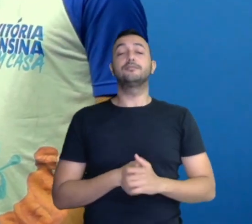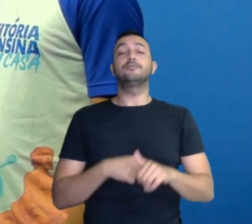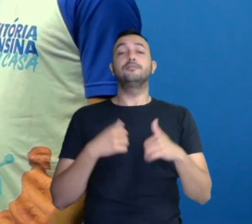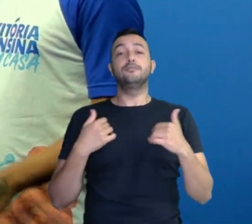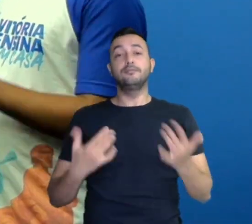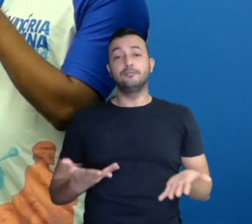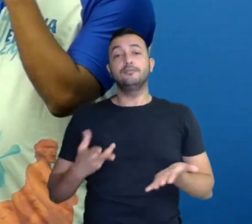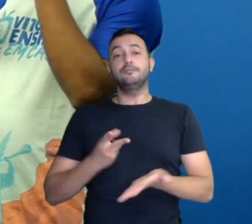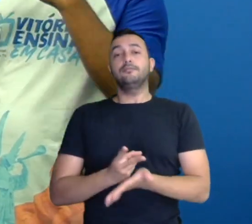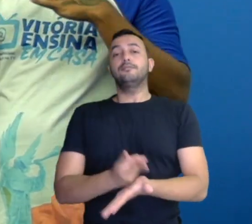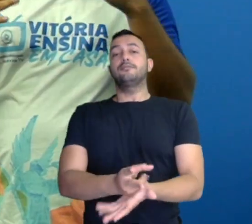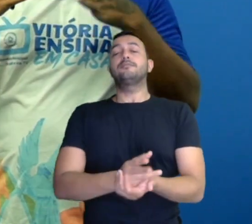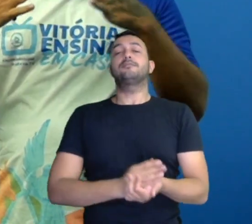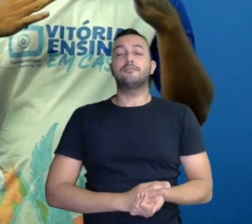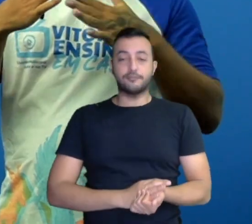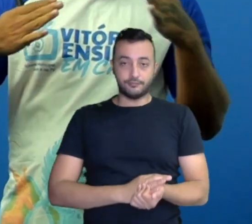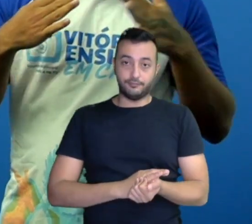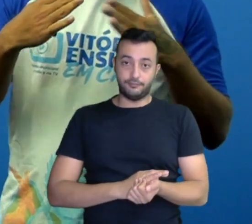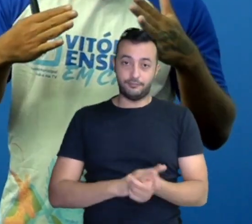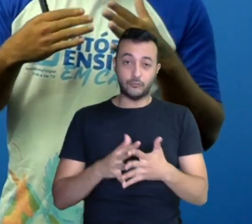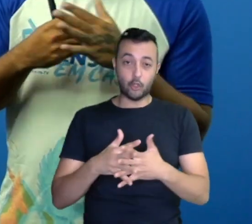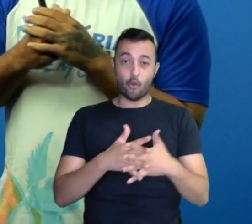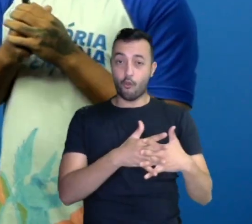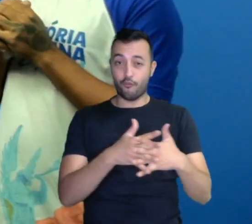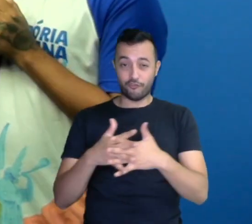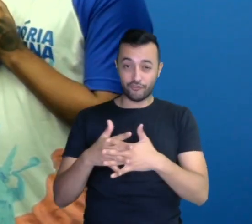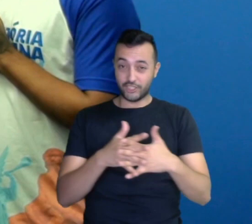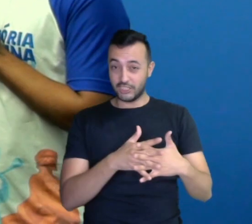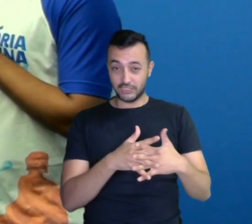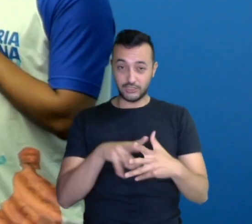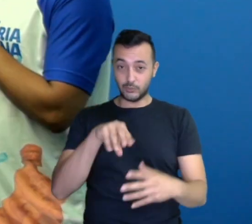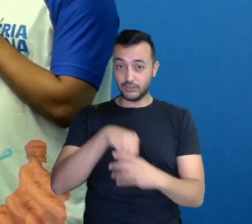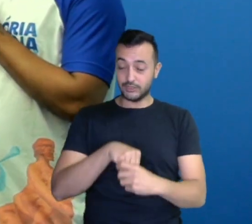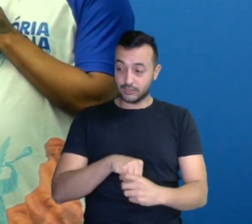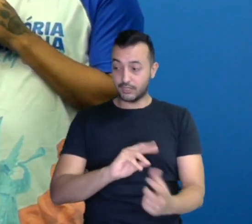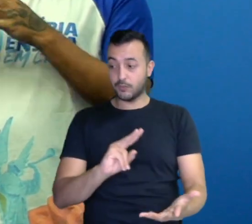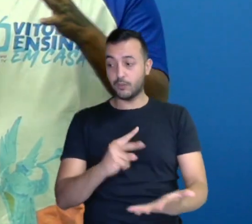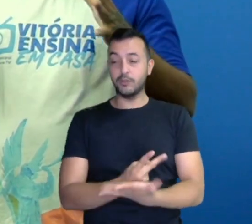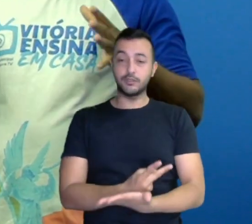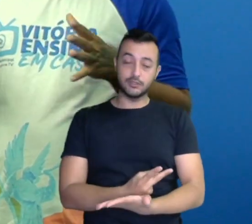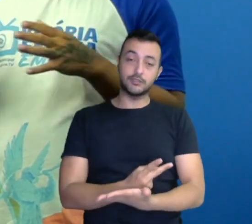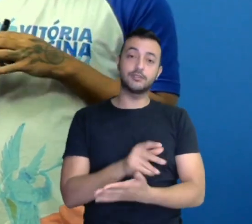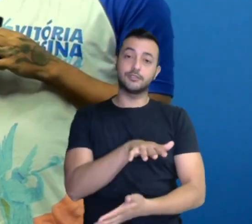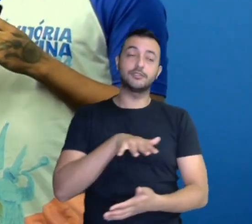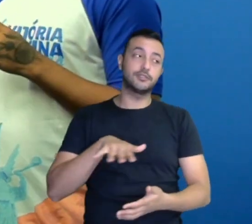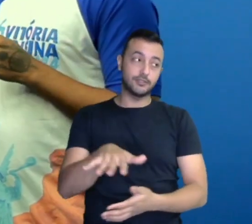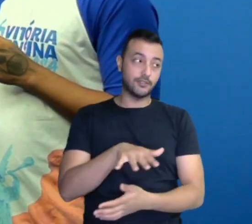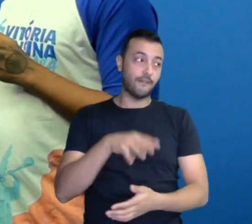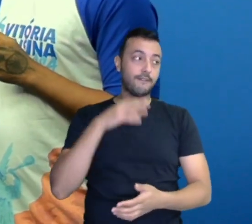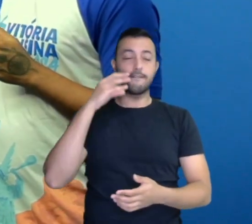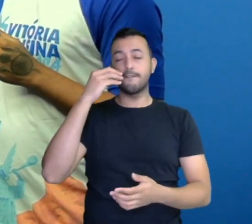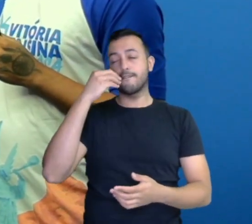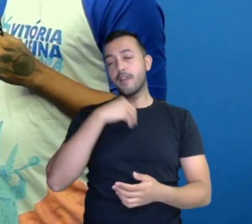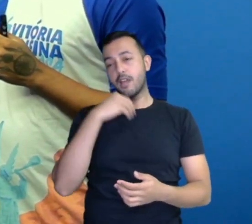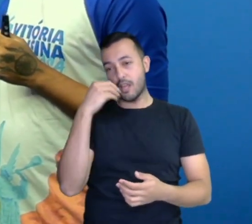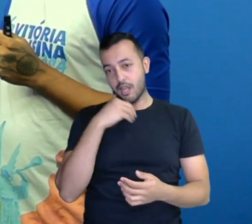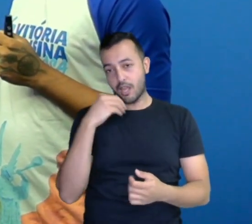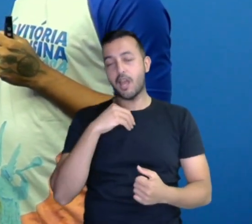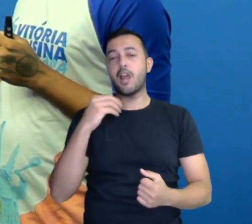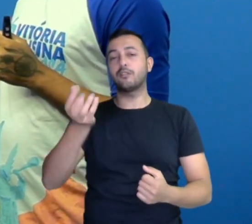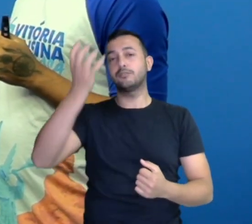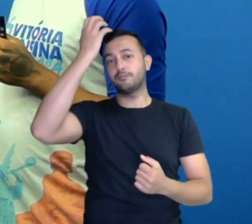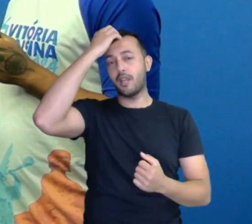Então, prosseguindo. Os conflitos internos, né, que tiveram ali nessa região enfraqueceram o